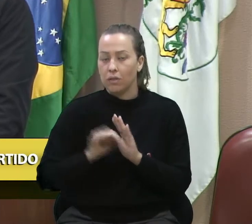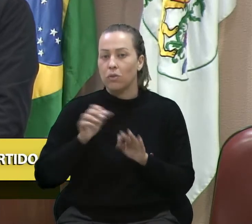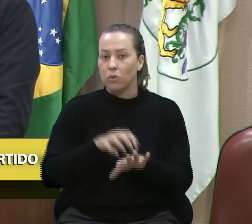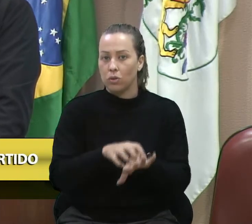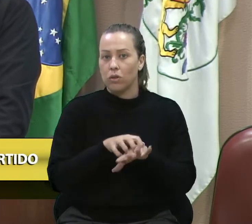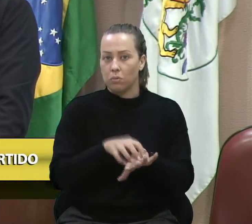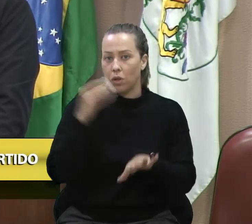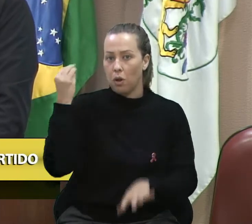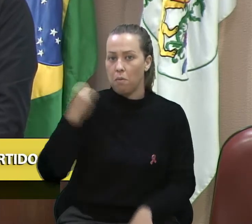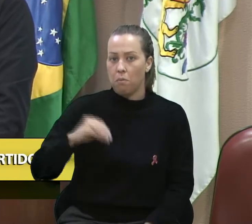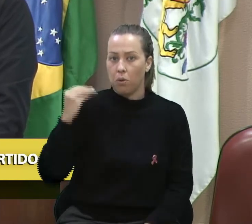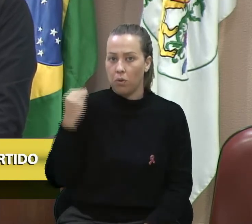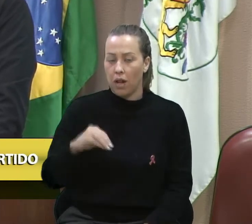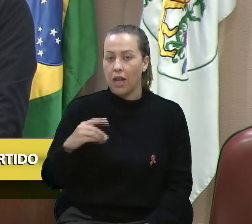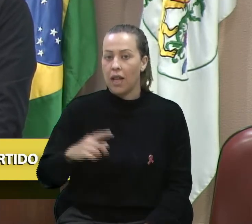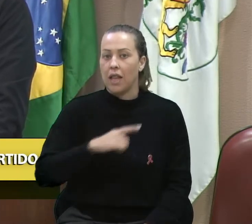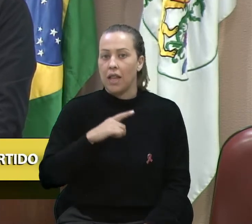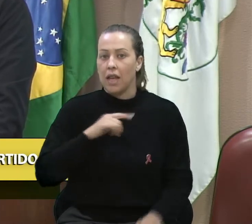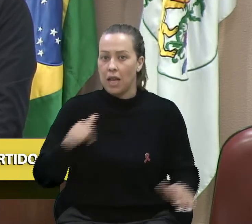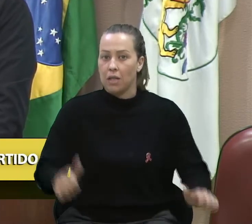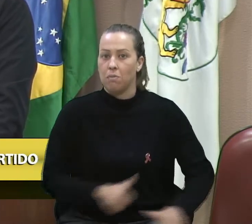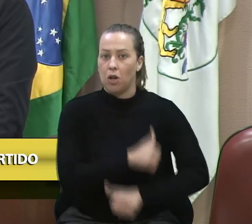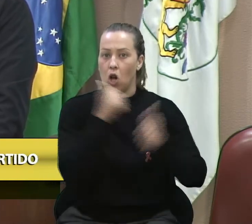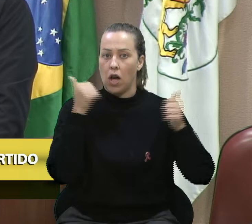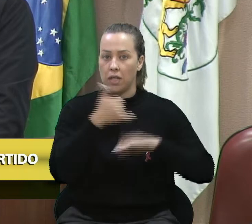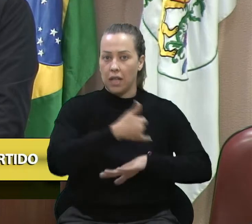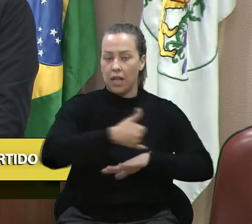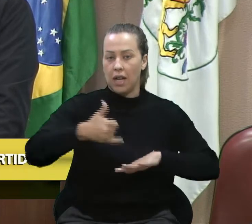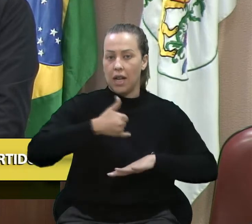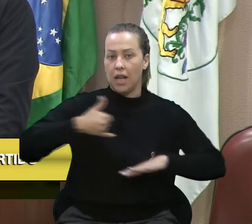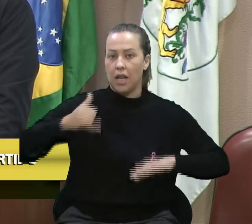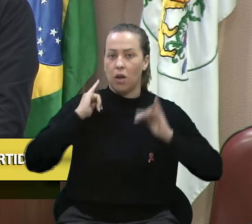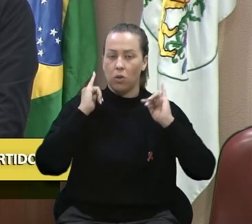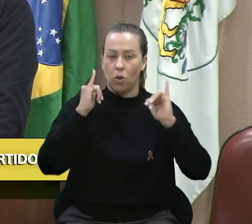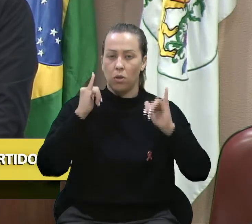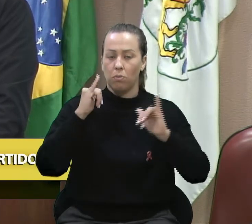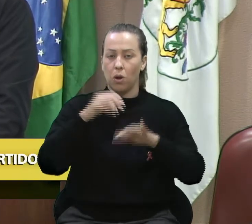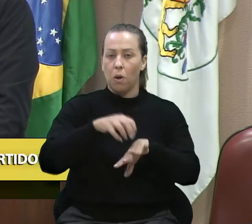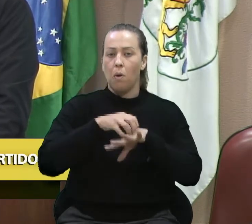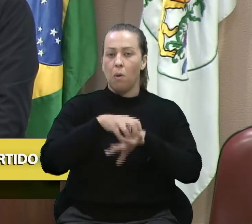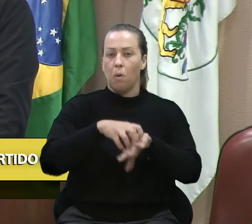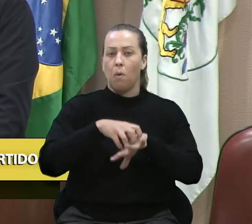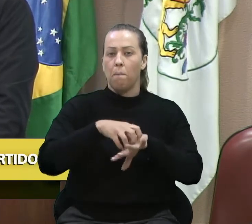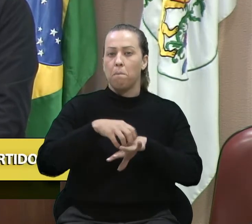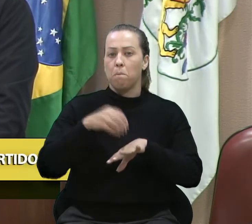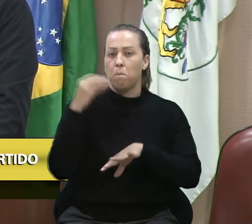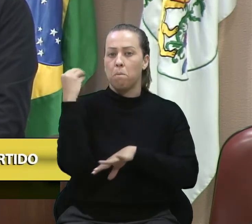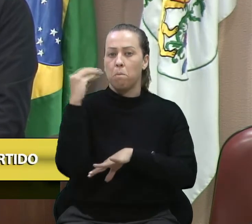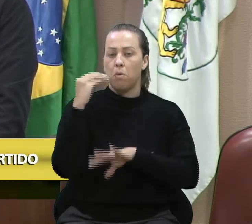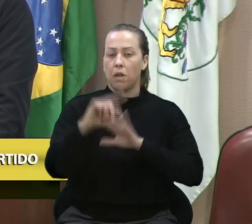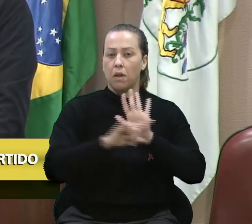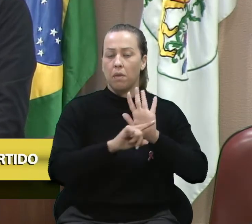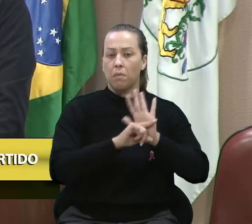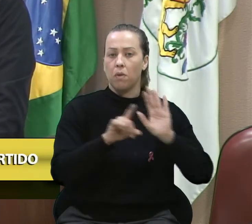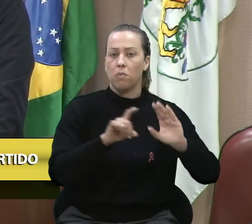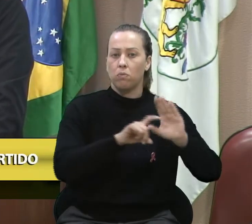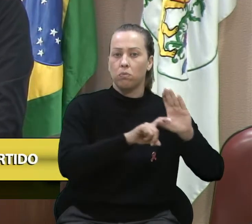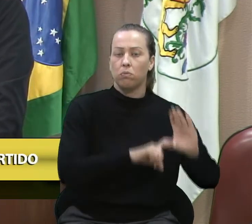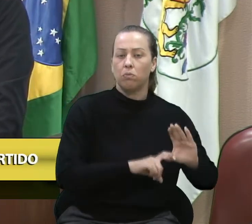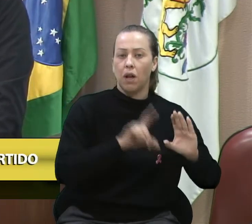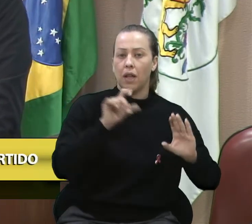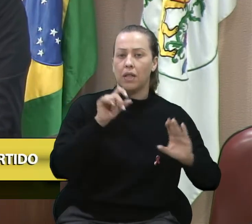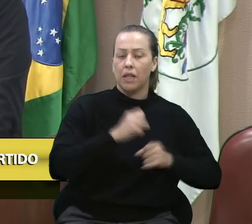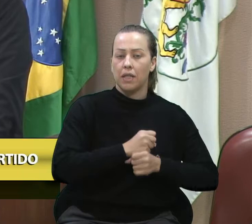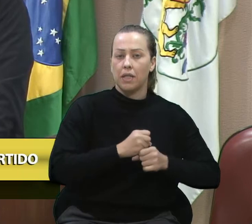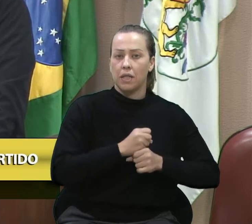transporte de Porto Alegre, tem as melhores linhas de Porto Alegre e tem um orçamento negativo, deficitário, e nos últimos 10